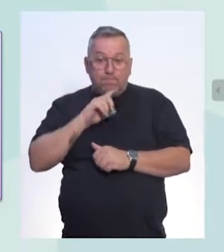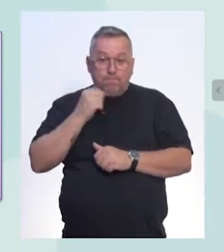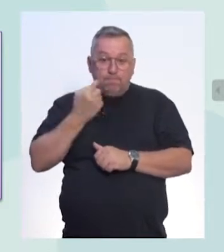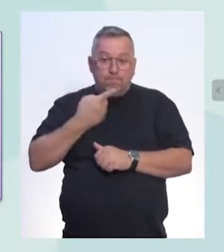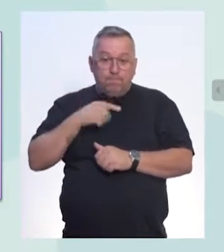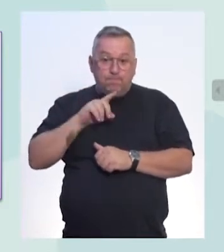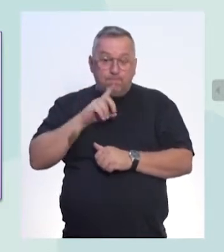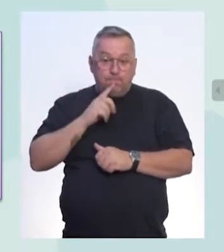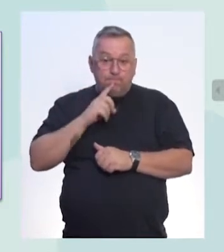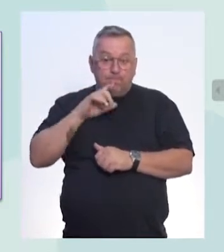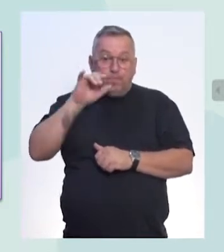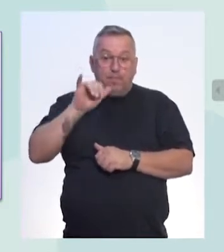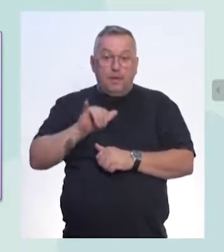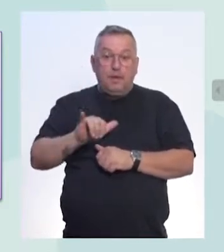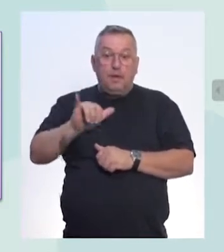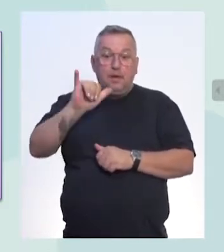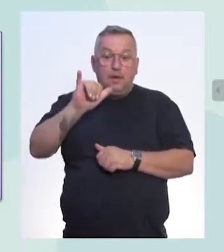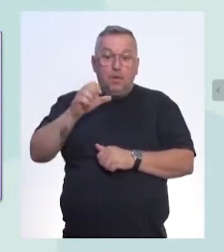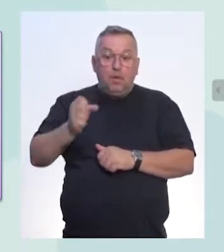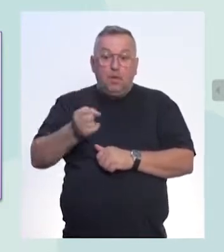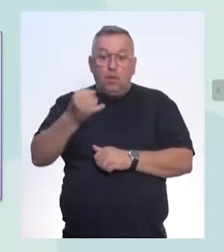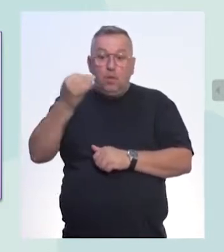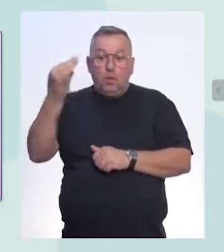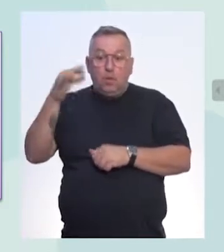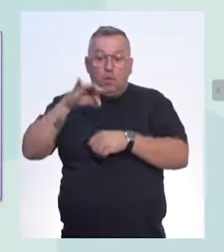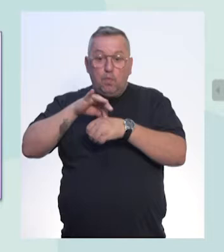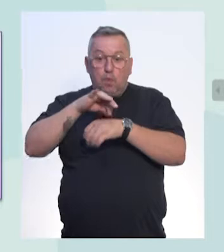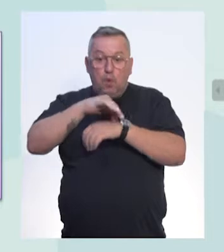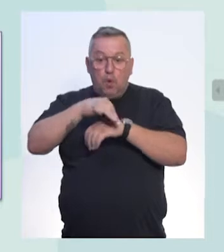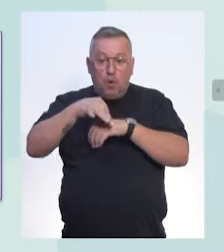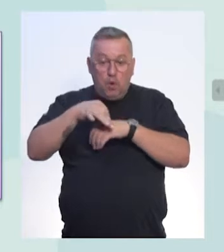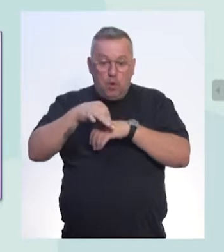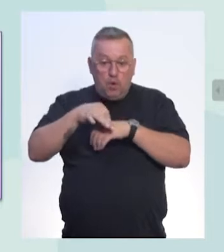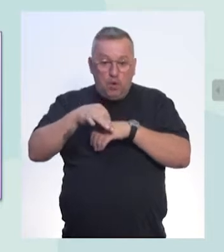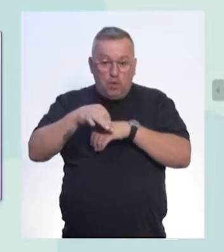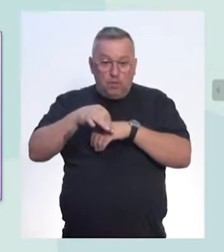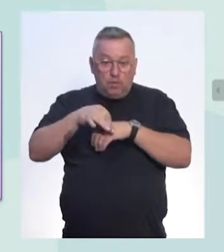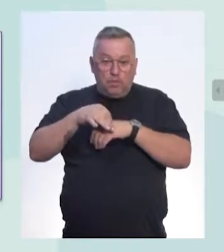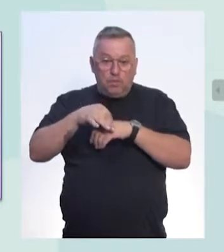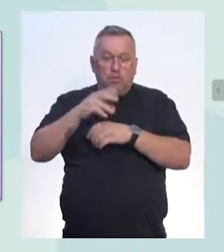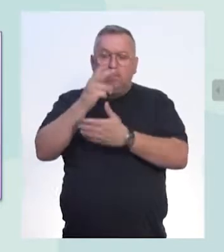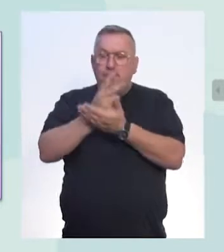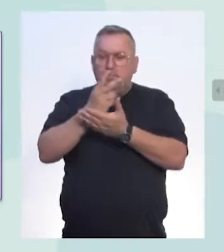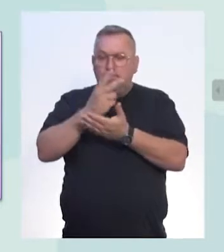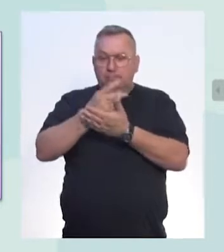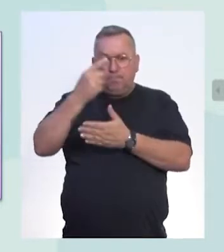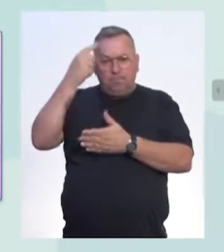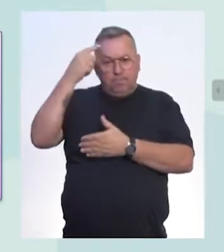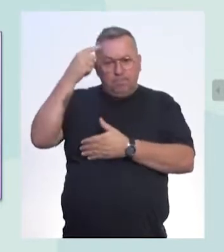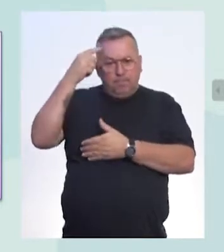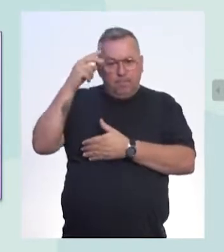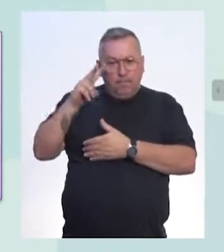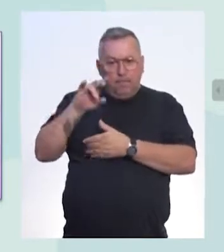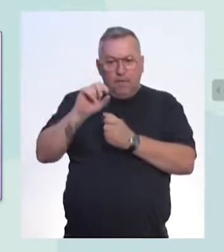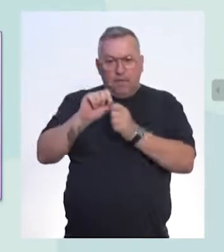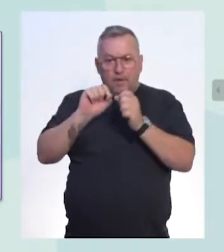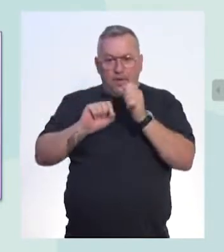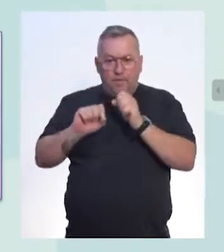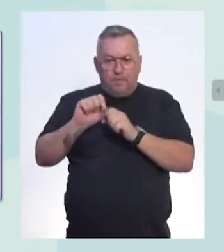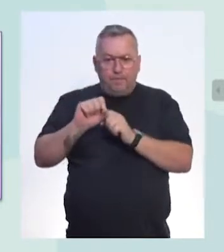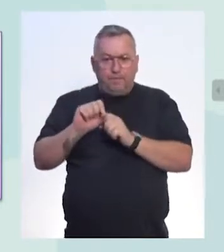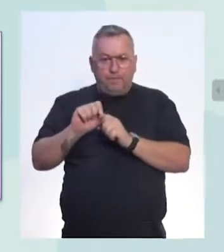e Y é a quantidade de iogurtes. A mesma ideia a gente vai seguir para